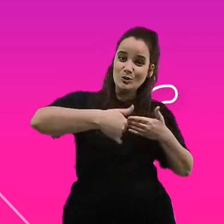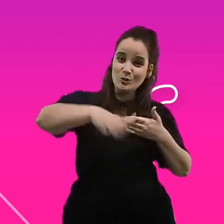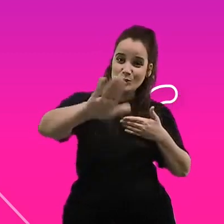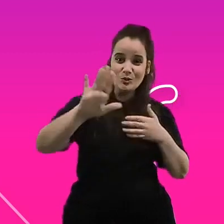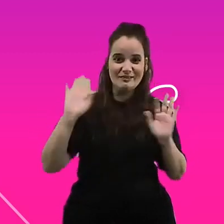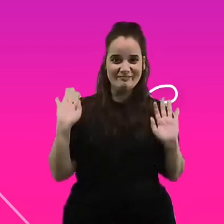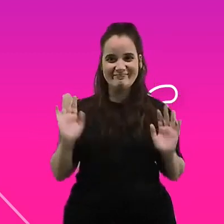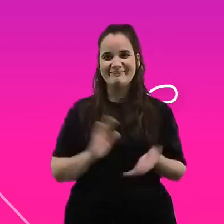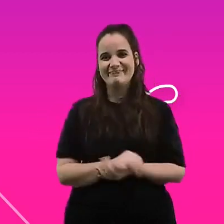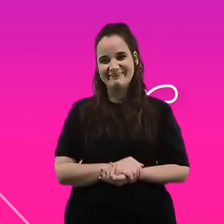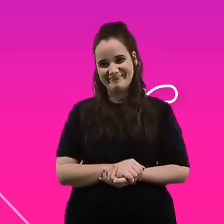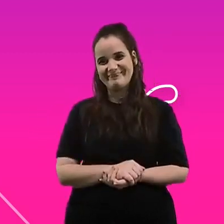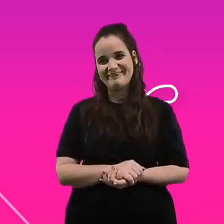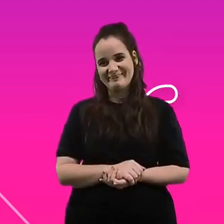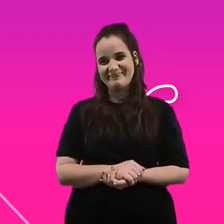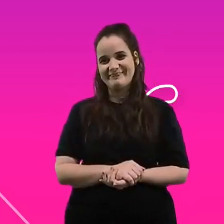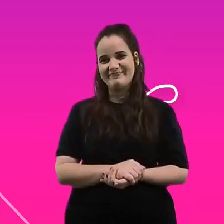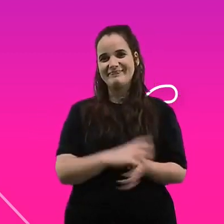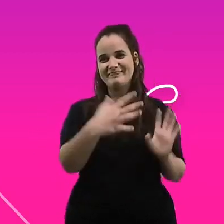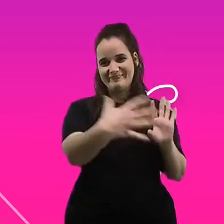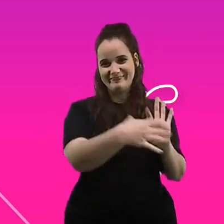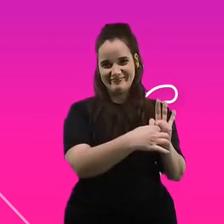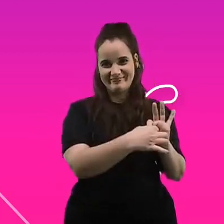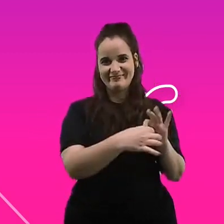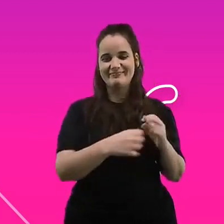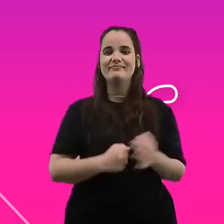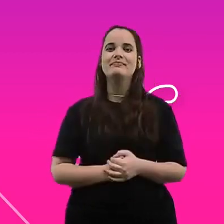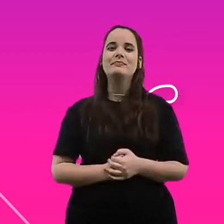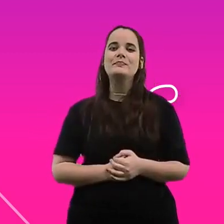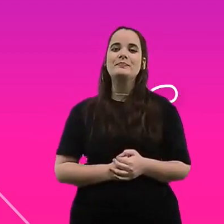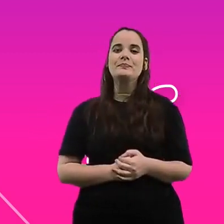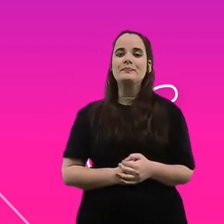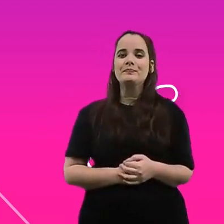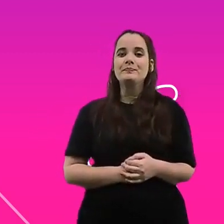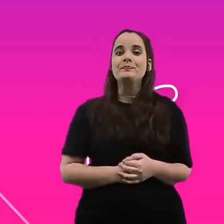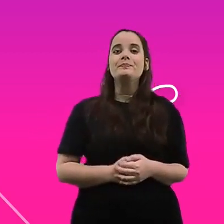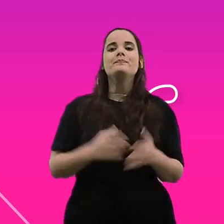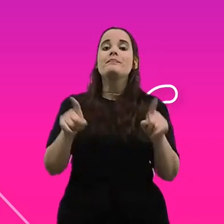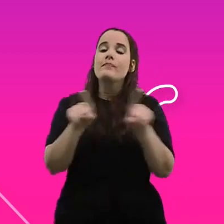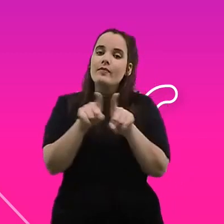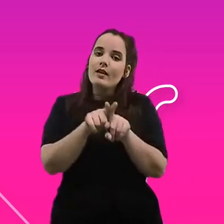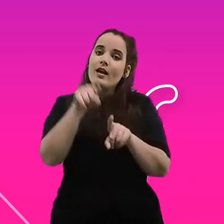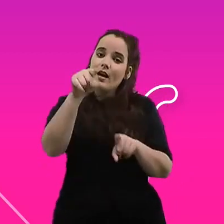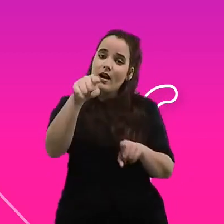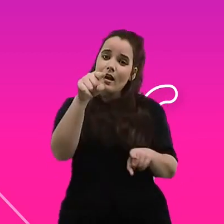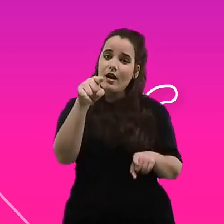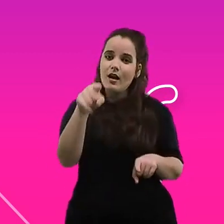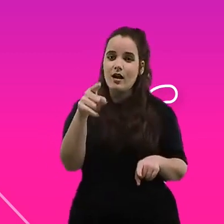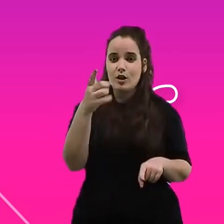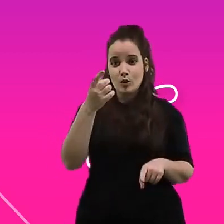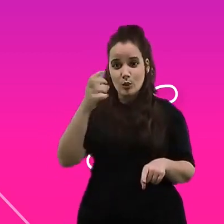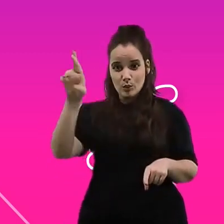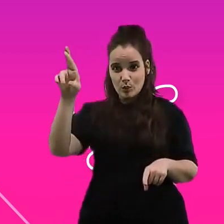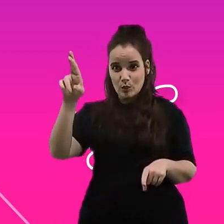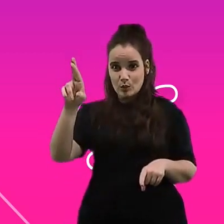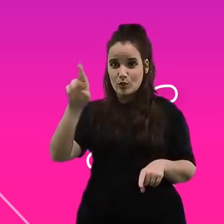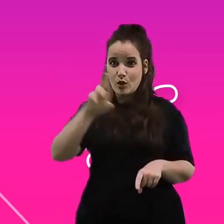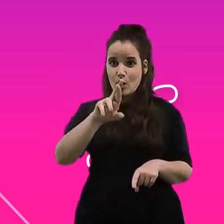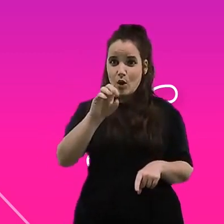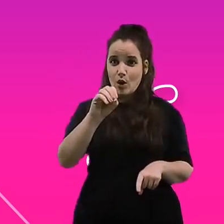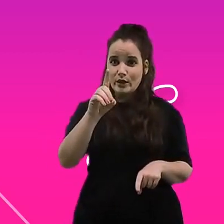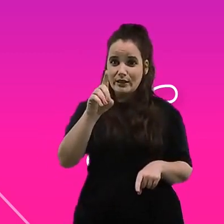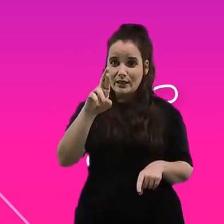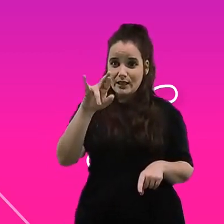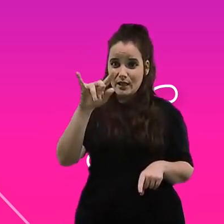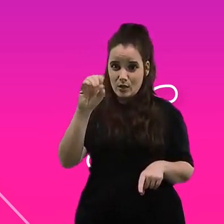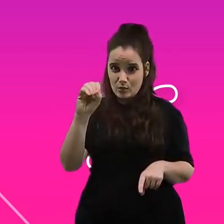ver a colaboração estreitar ainda mais. E, doutor Rodrigo, muito obrigado pela apresentação. A gente tem mais 5 minutos, tá? Chegou uma